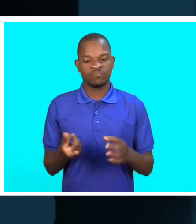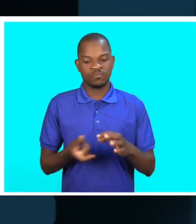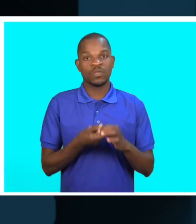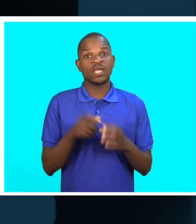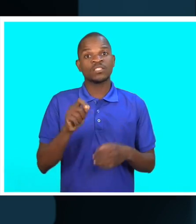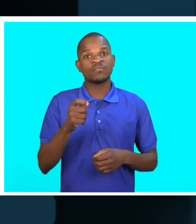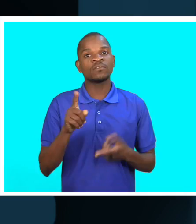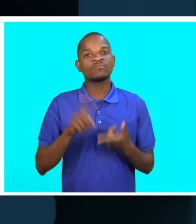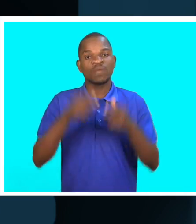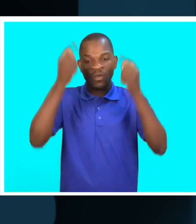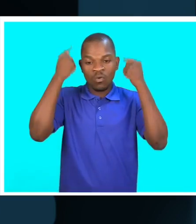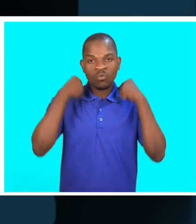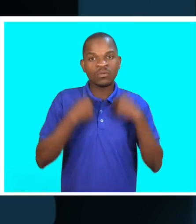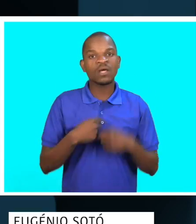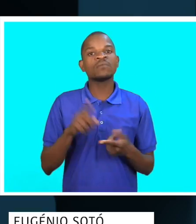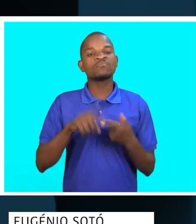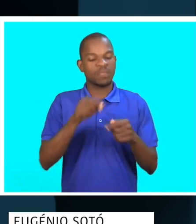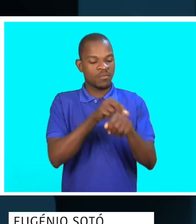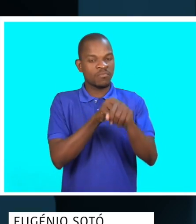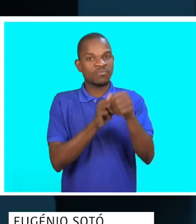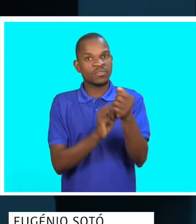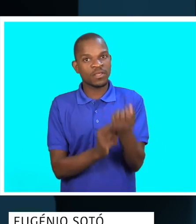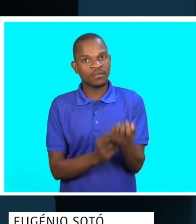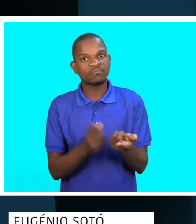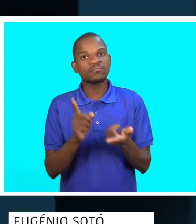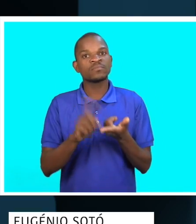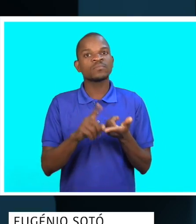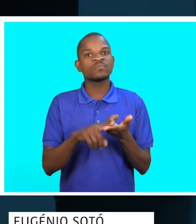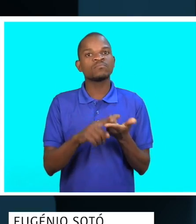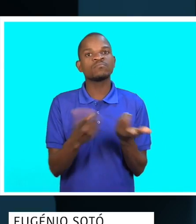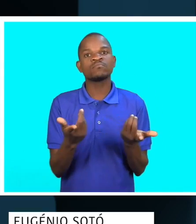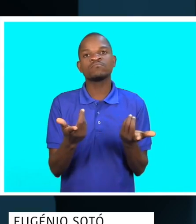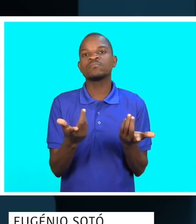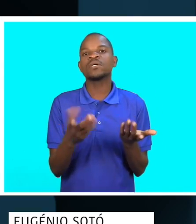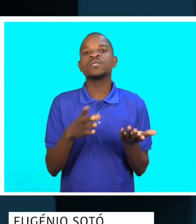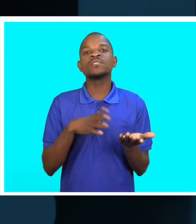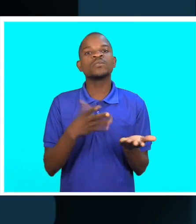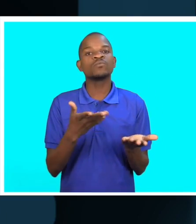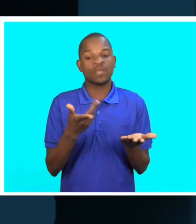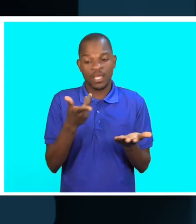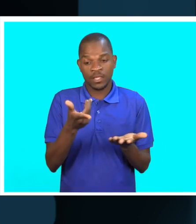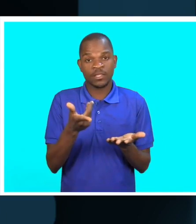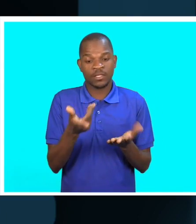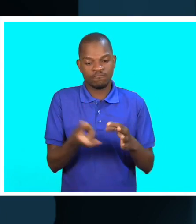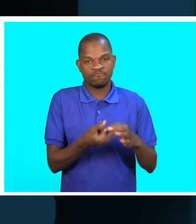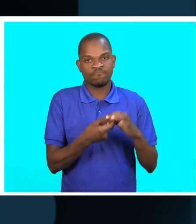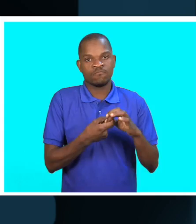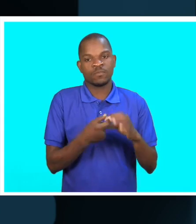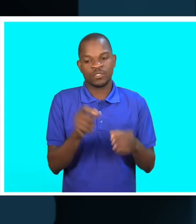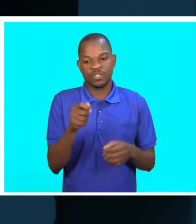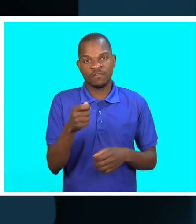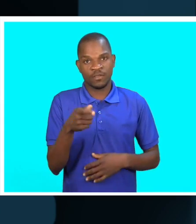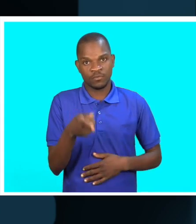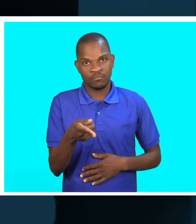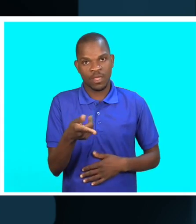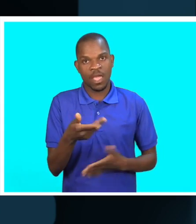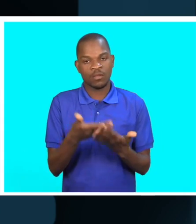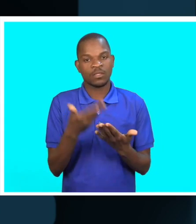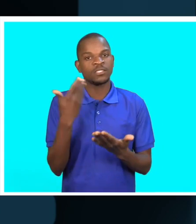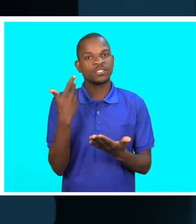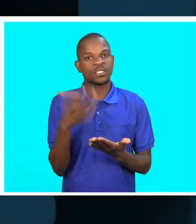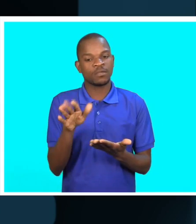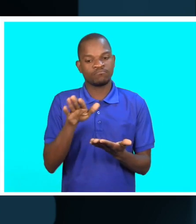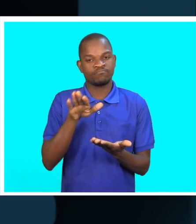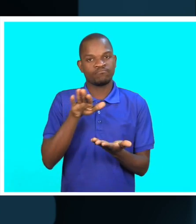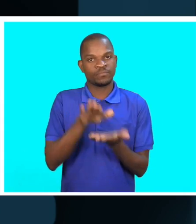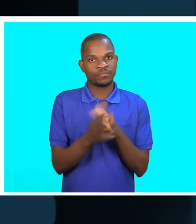tenho colares, pulseiras e tenho, por exemplo, esses chaveiros aqui que